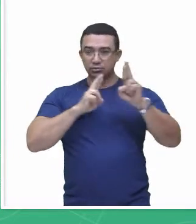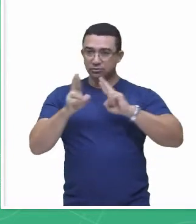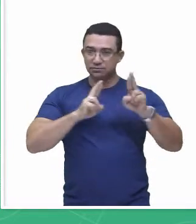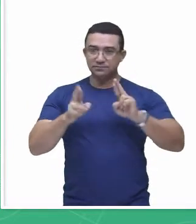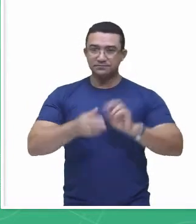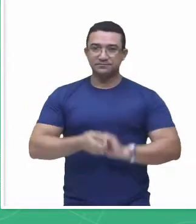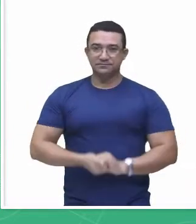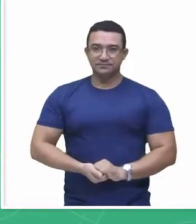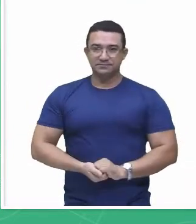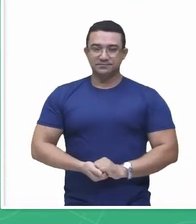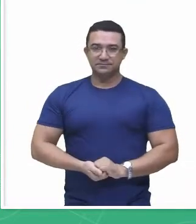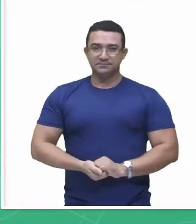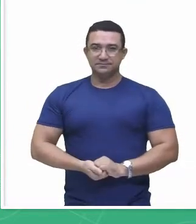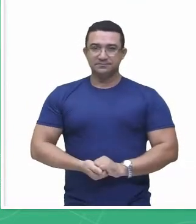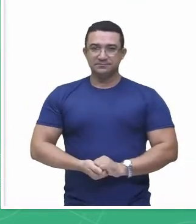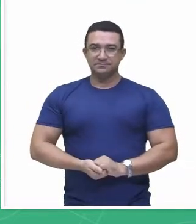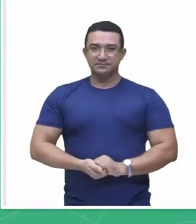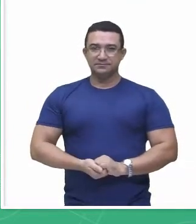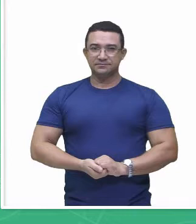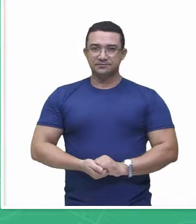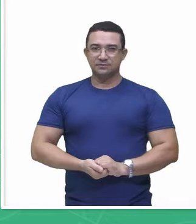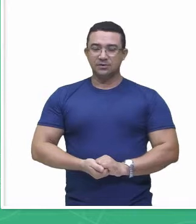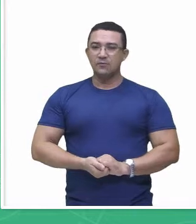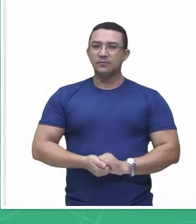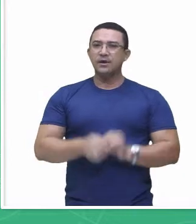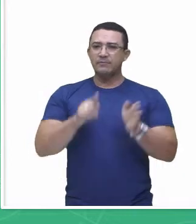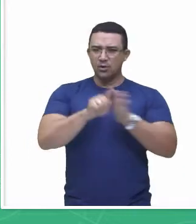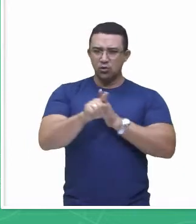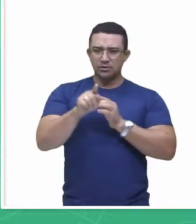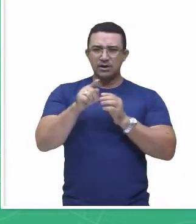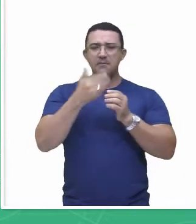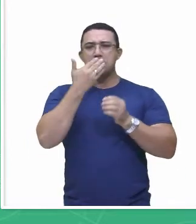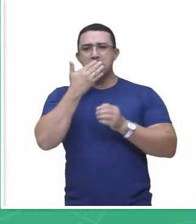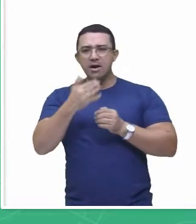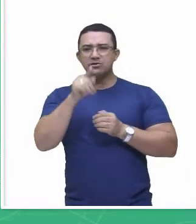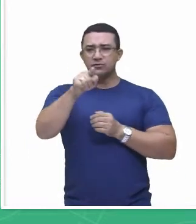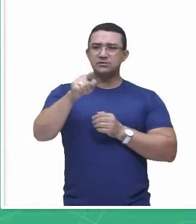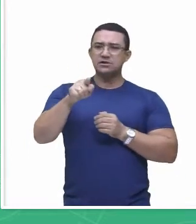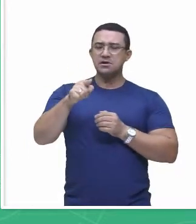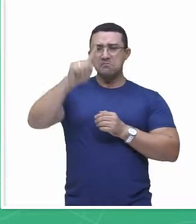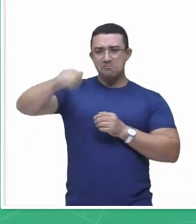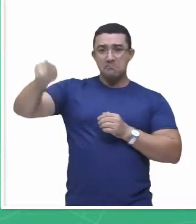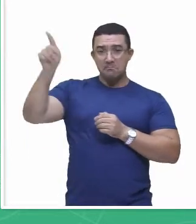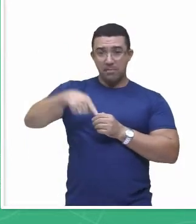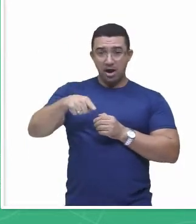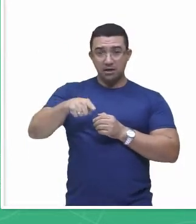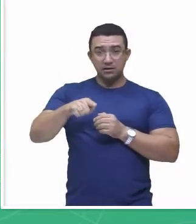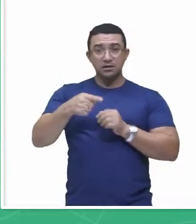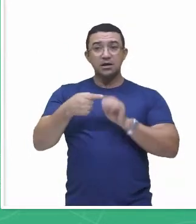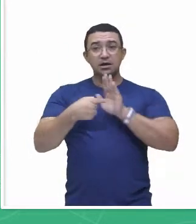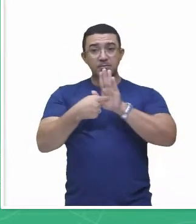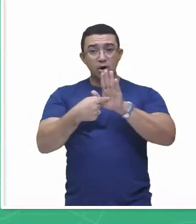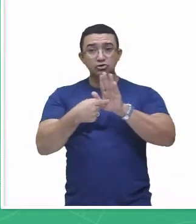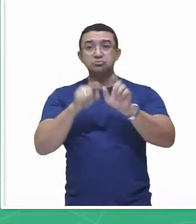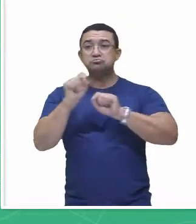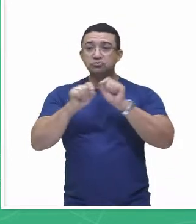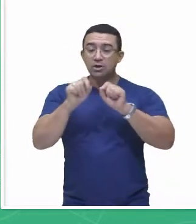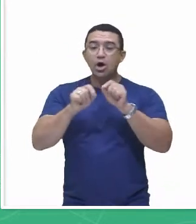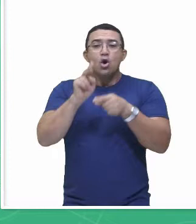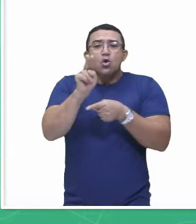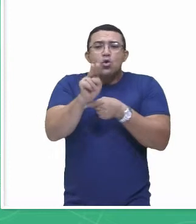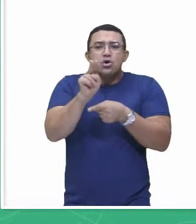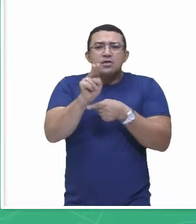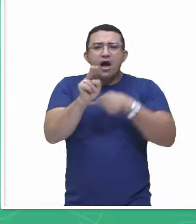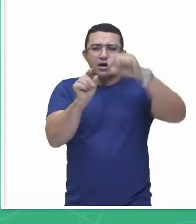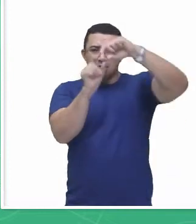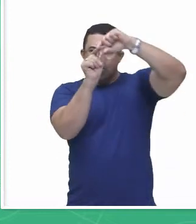questão. Lembrem-se, a questão está pedindo que você marque a alternativa, né, que indica um cuidado com a nossa coluna.